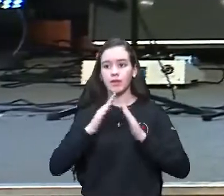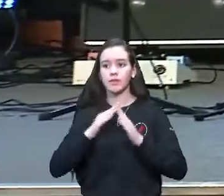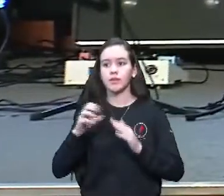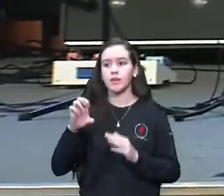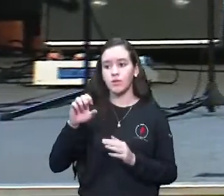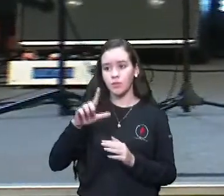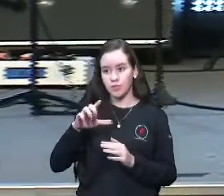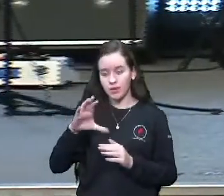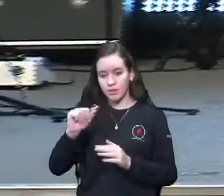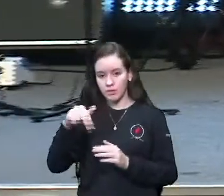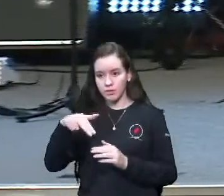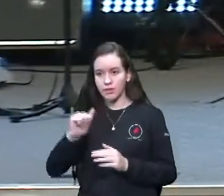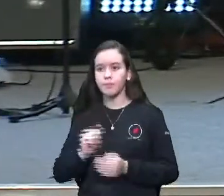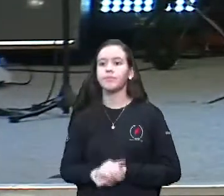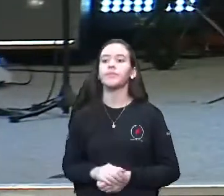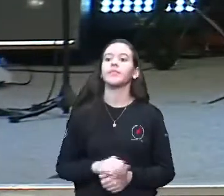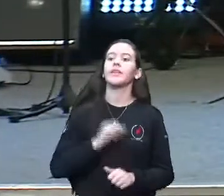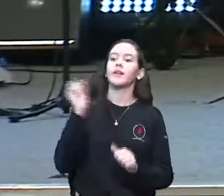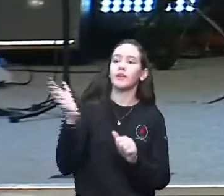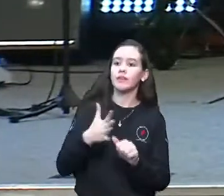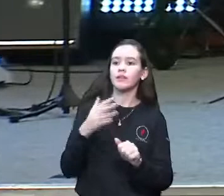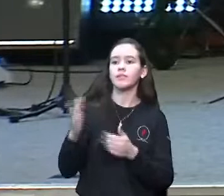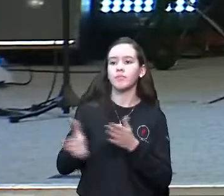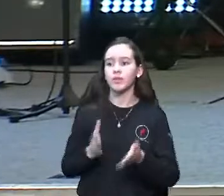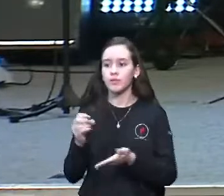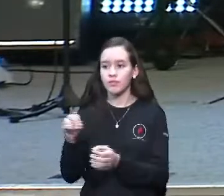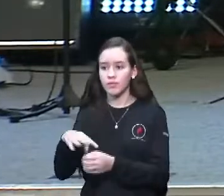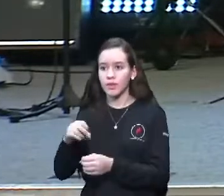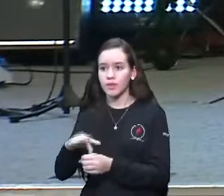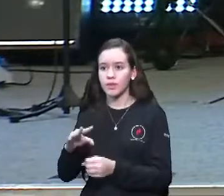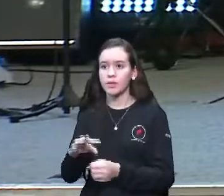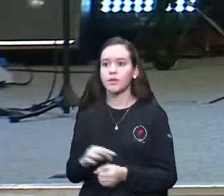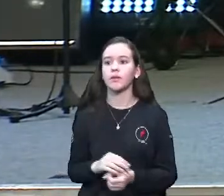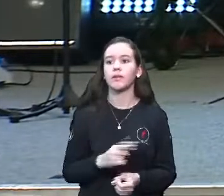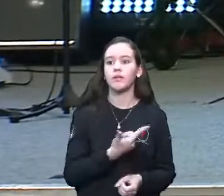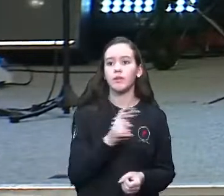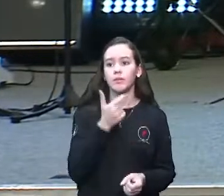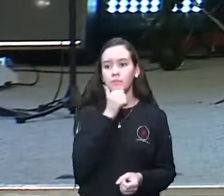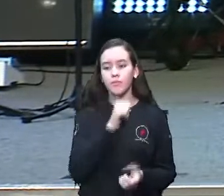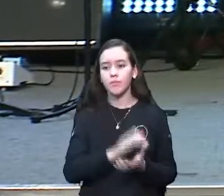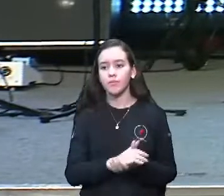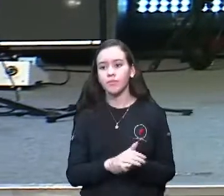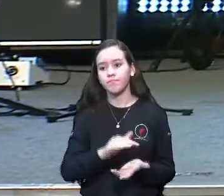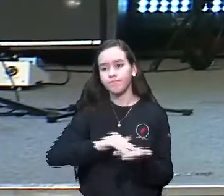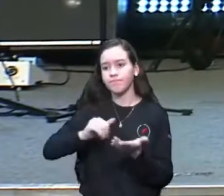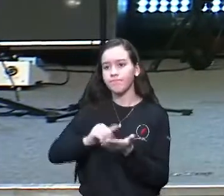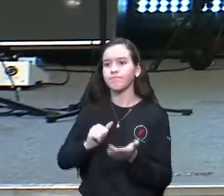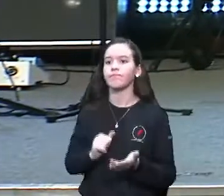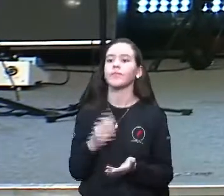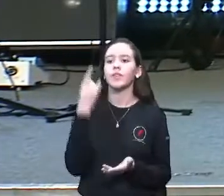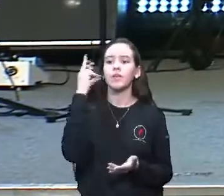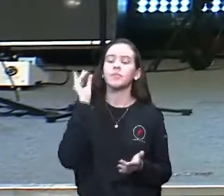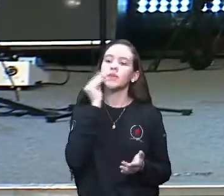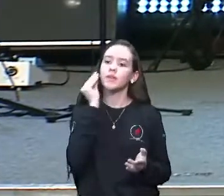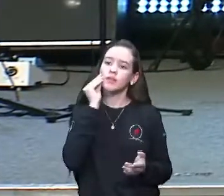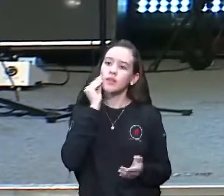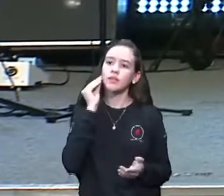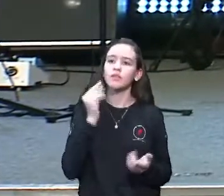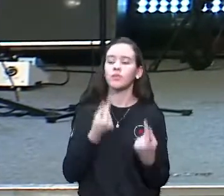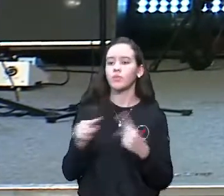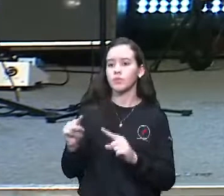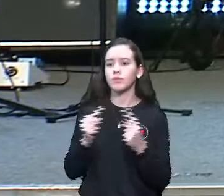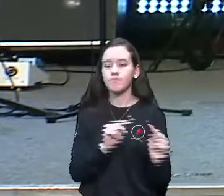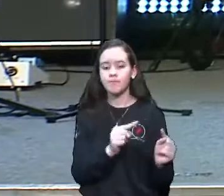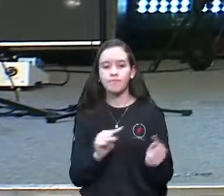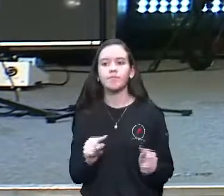Ana, toda vez que vai para a oferta, Penina dá um jeito de tirar ela. Irmão, o diabo vai tentar te tirar de toda oferta, porque